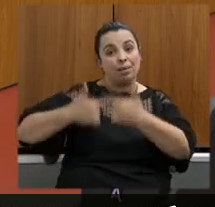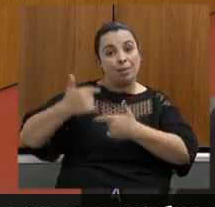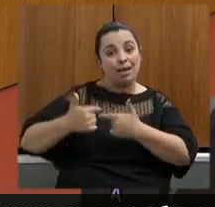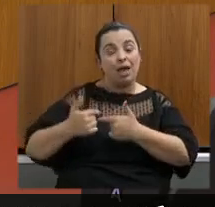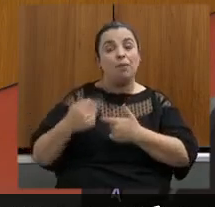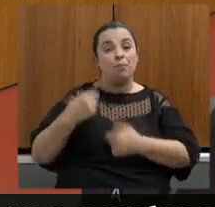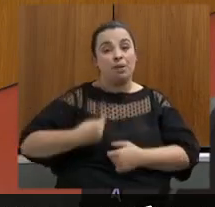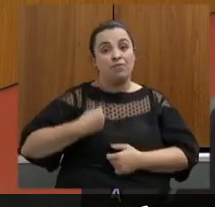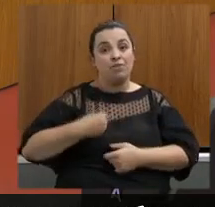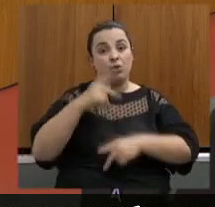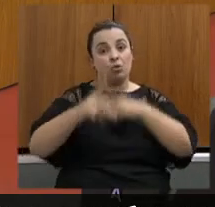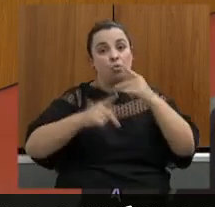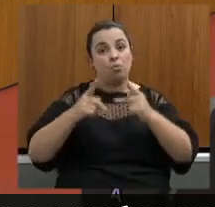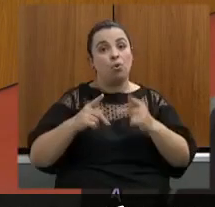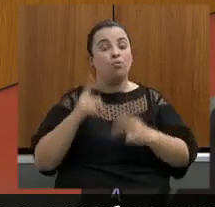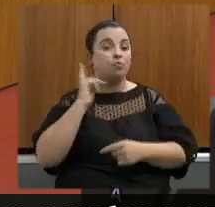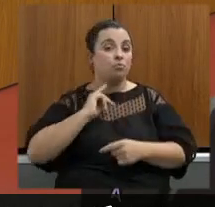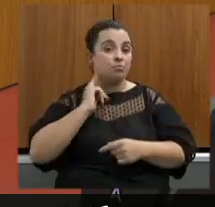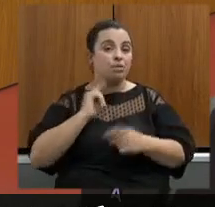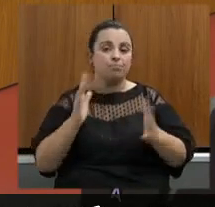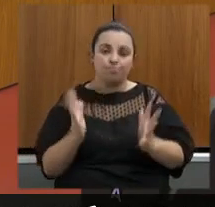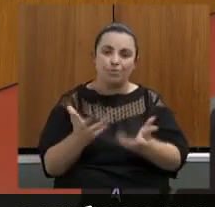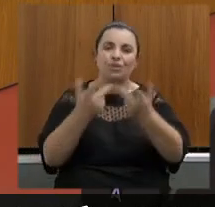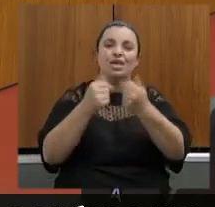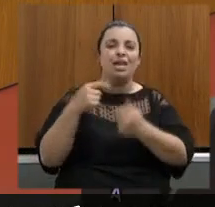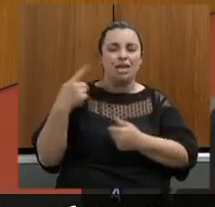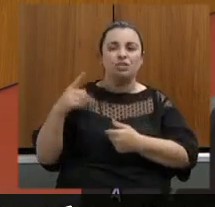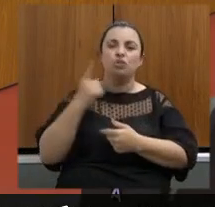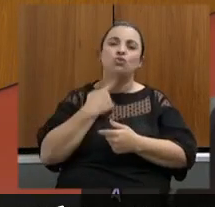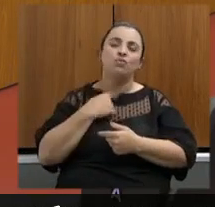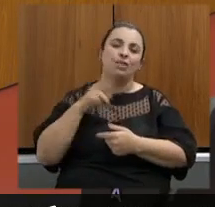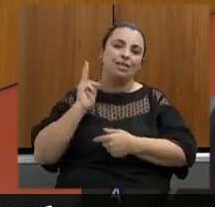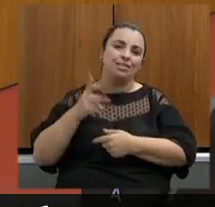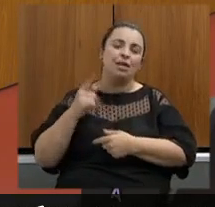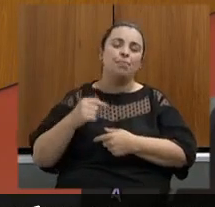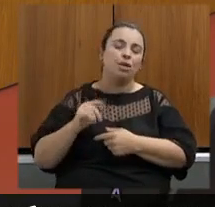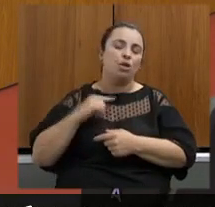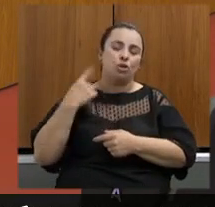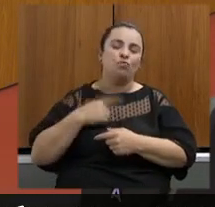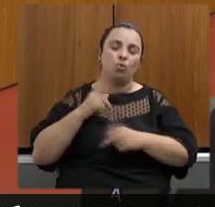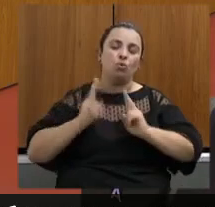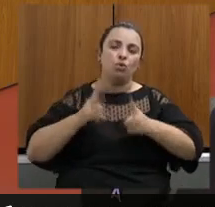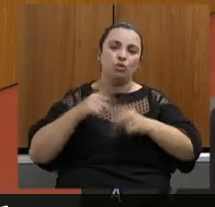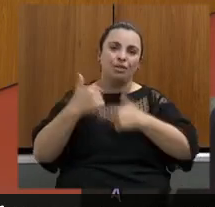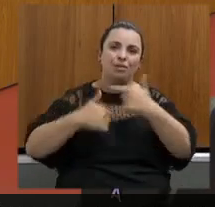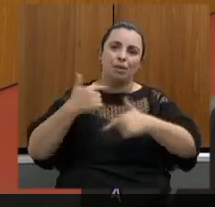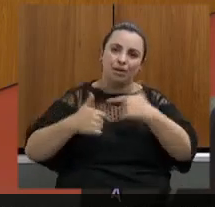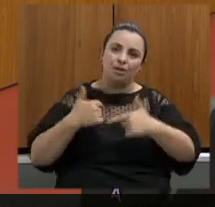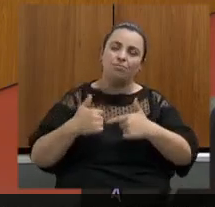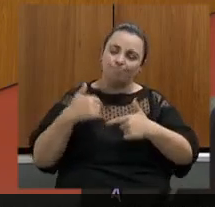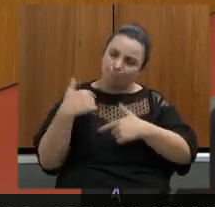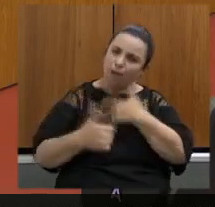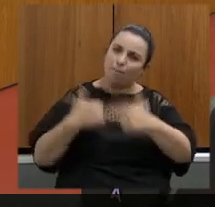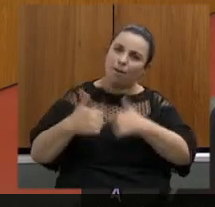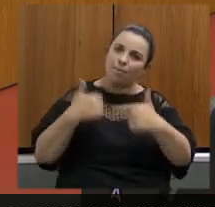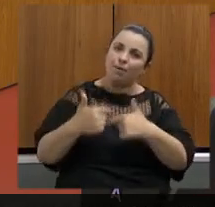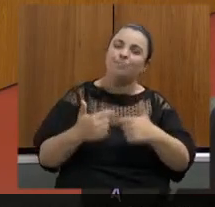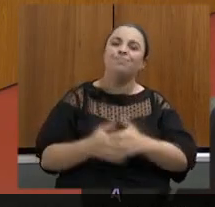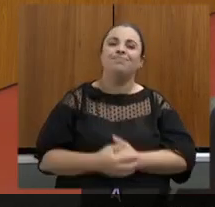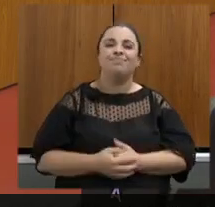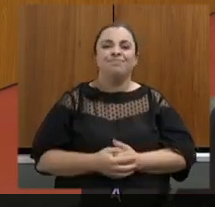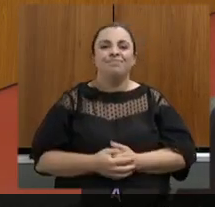vida dos mineiros se é o direcionamento dele sempre é para isso que nós vamos continuar trabalhando bastante obrigado o